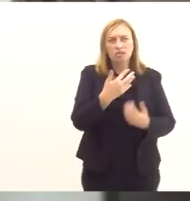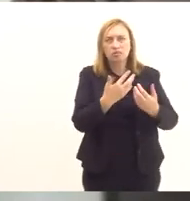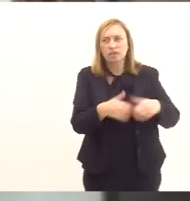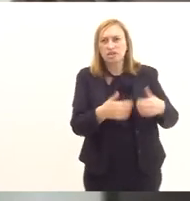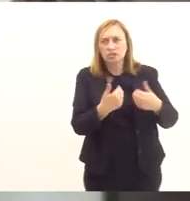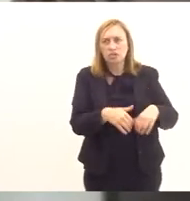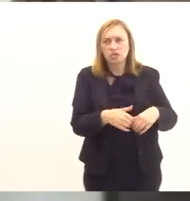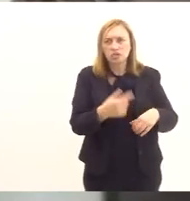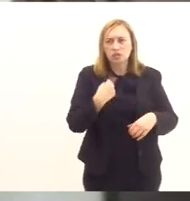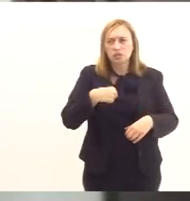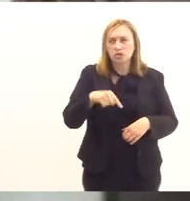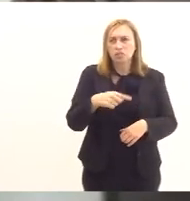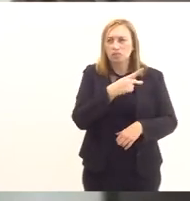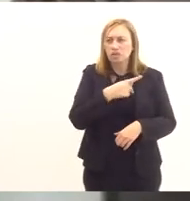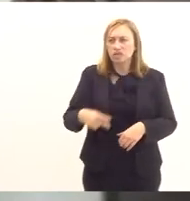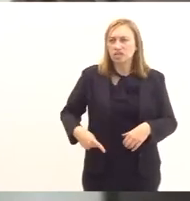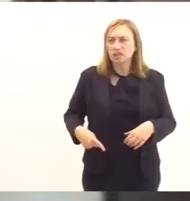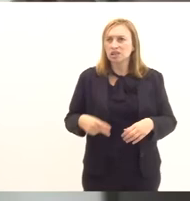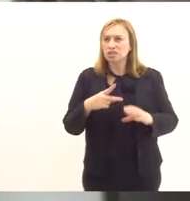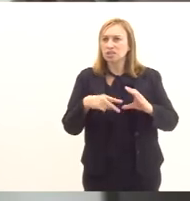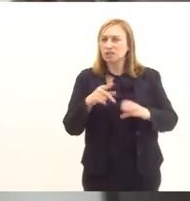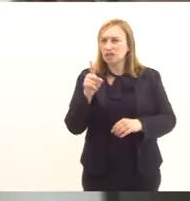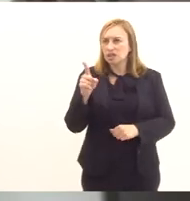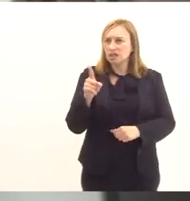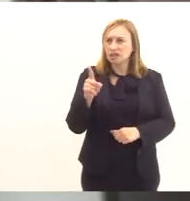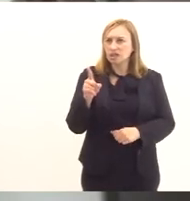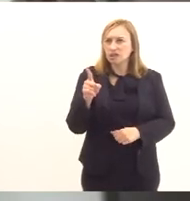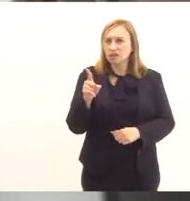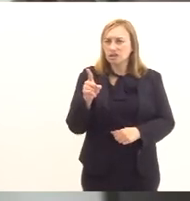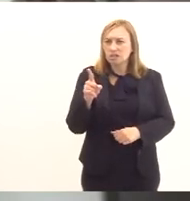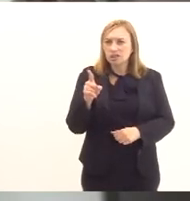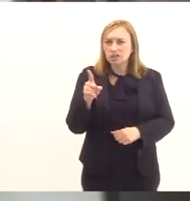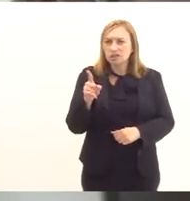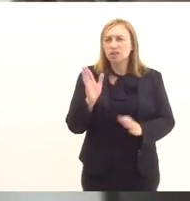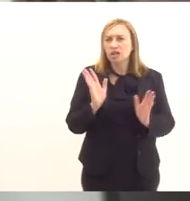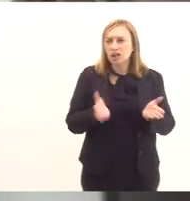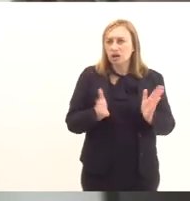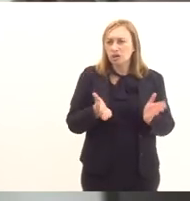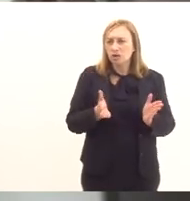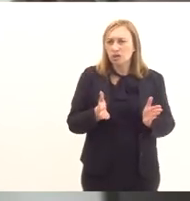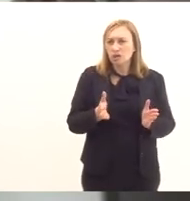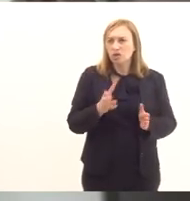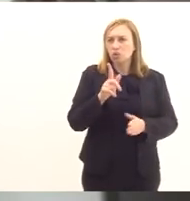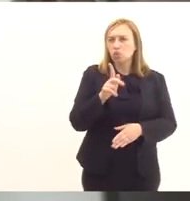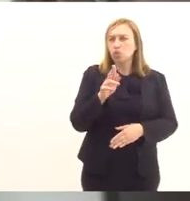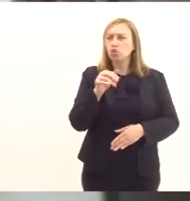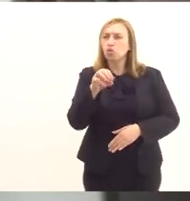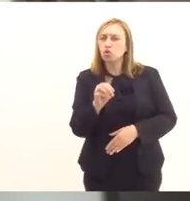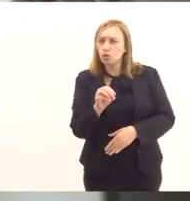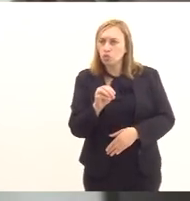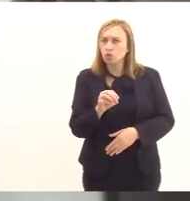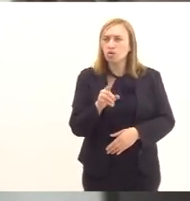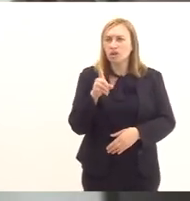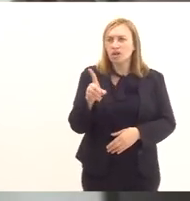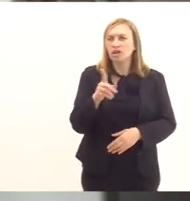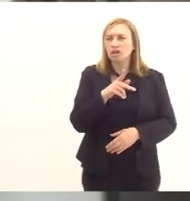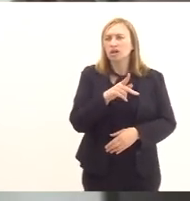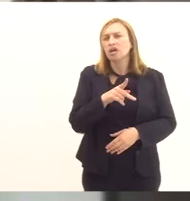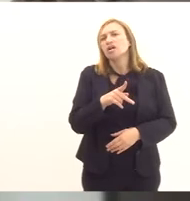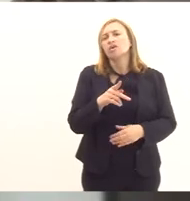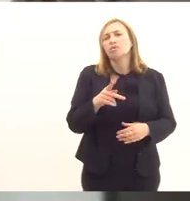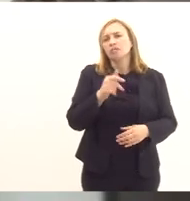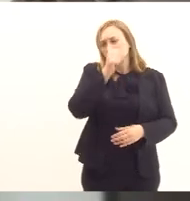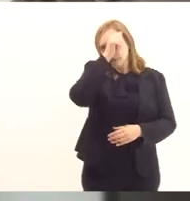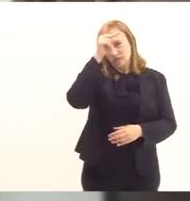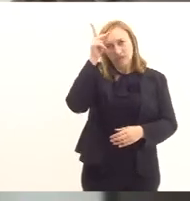Petrópolis quando fui presidente da Câmara interior e o então agora presidente em Gomes era prefeito interino da cidade né durante